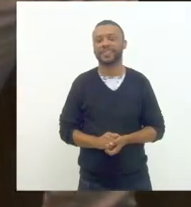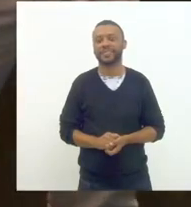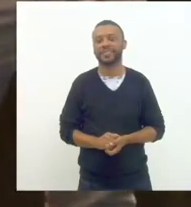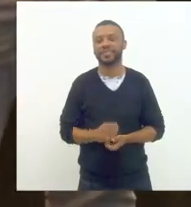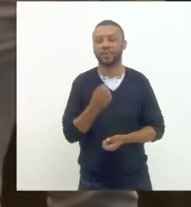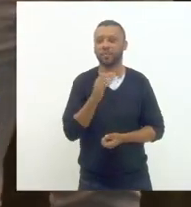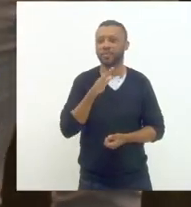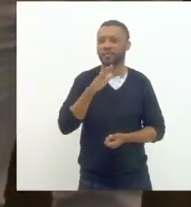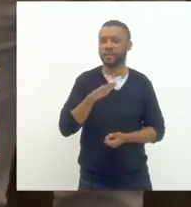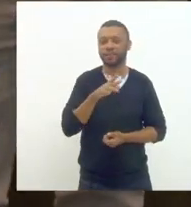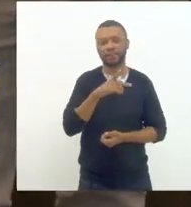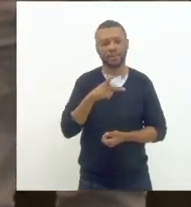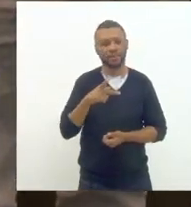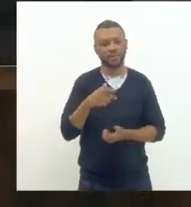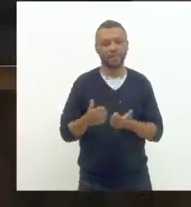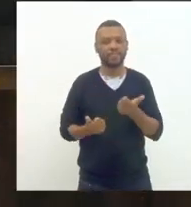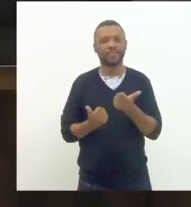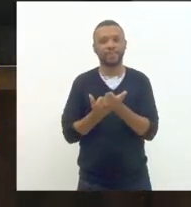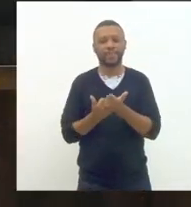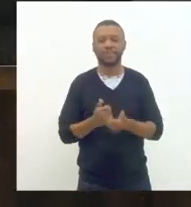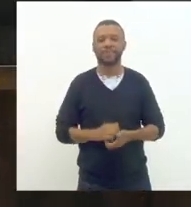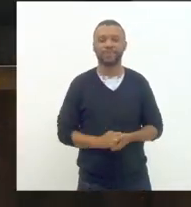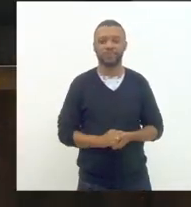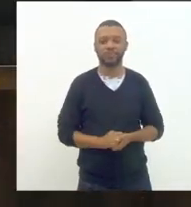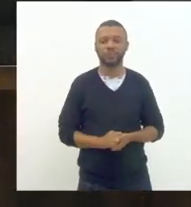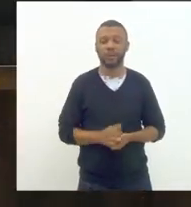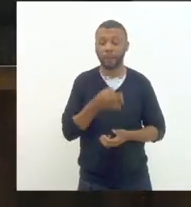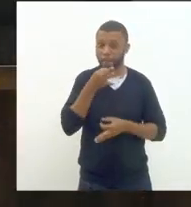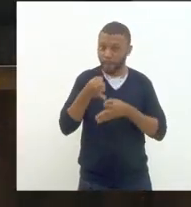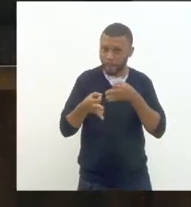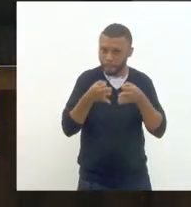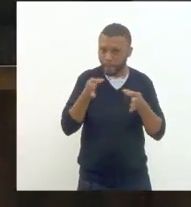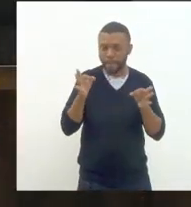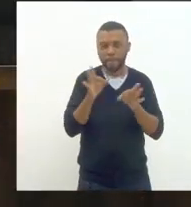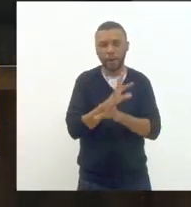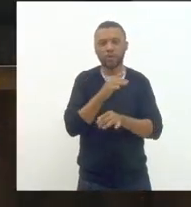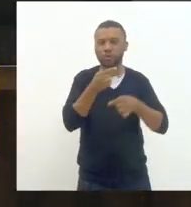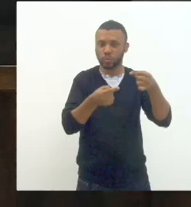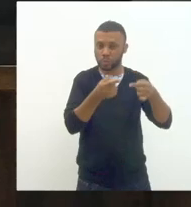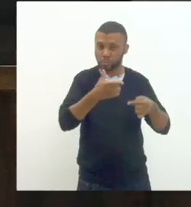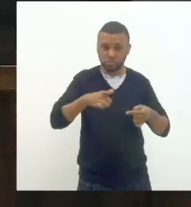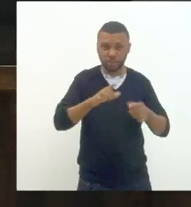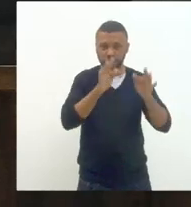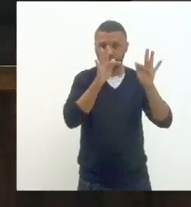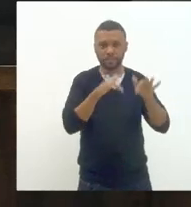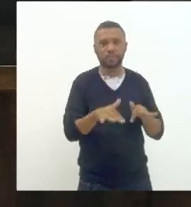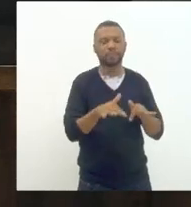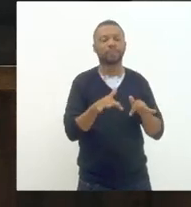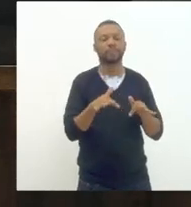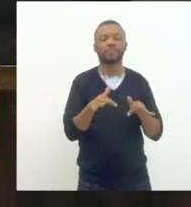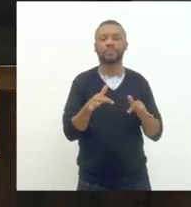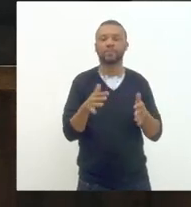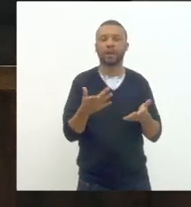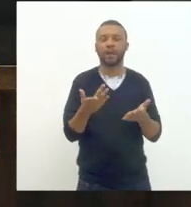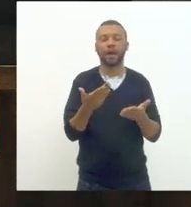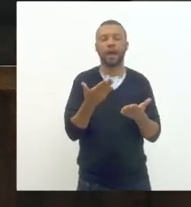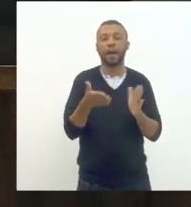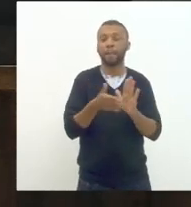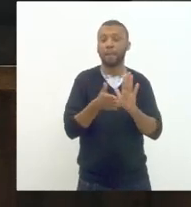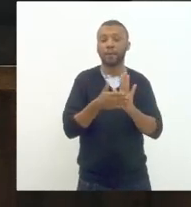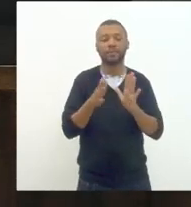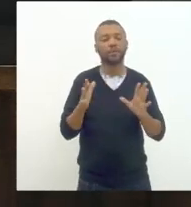Boa tarde, presidente. Favorável. Os pareceres emitidos em discussão. Não havendo quem queira discutir, encerrada a discussão, a presente